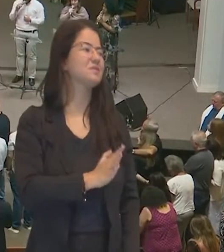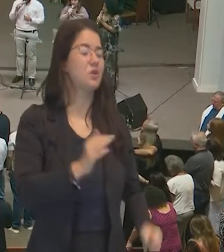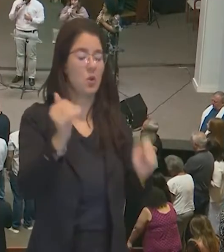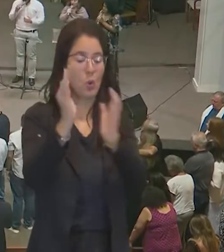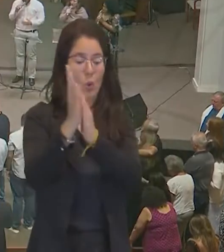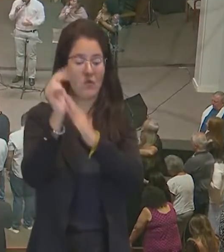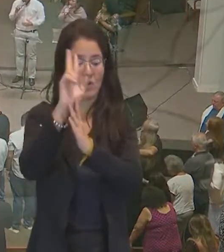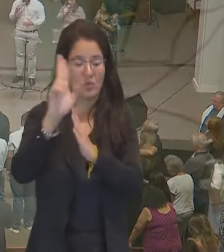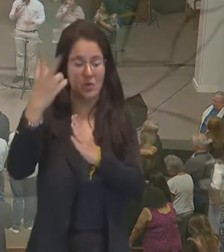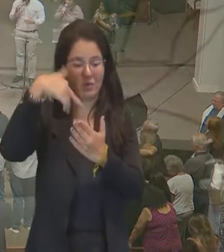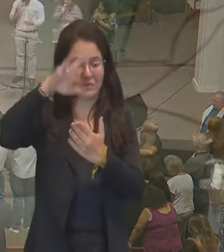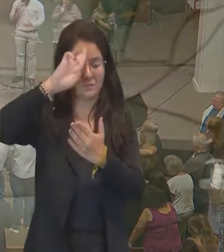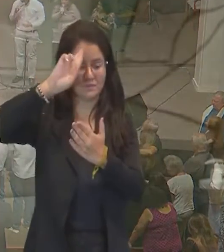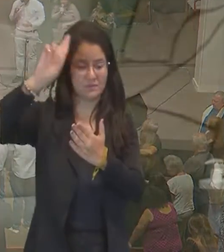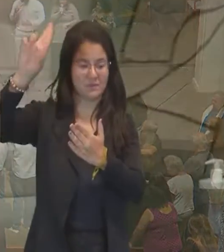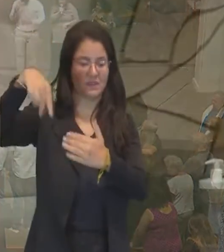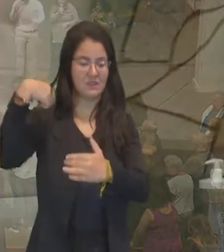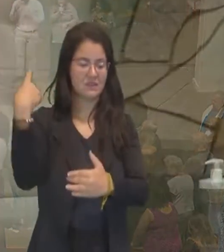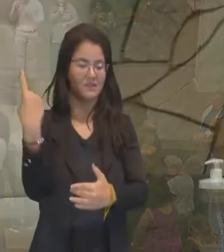Glória a Deus.